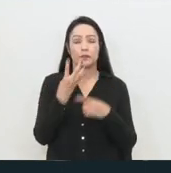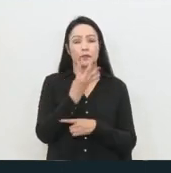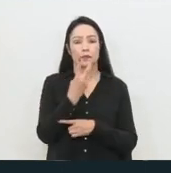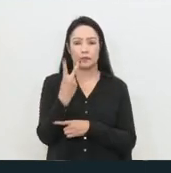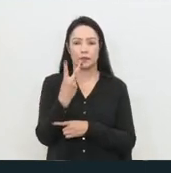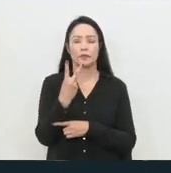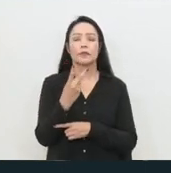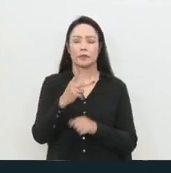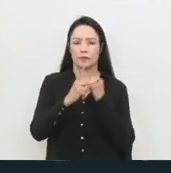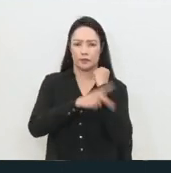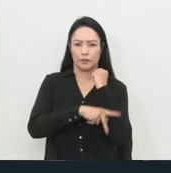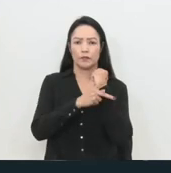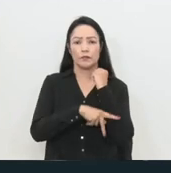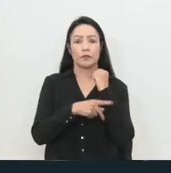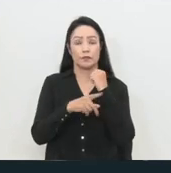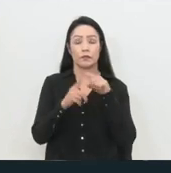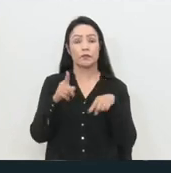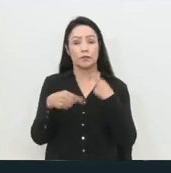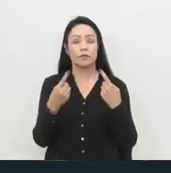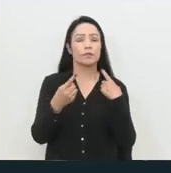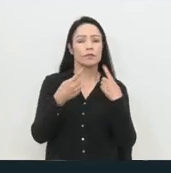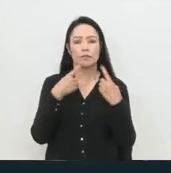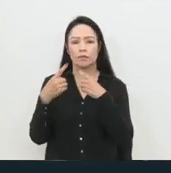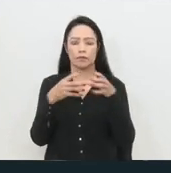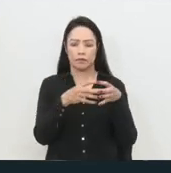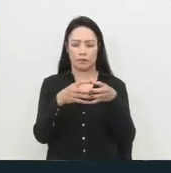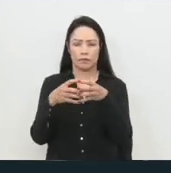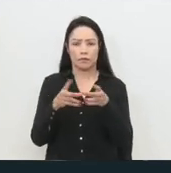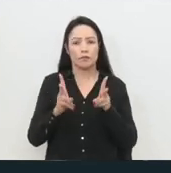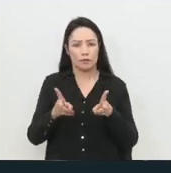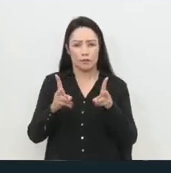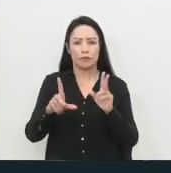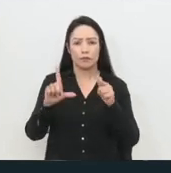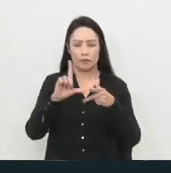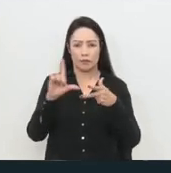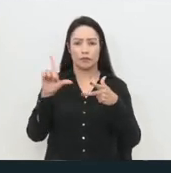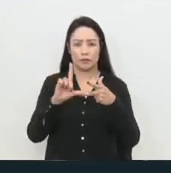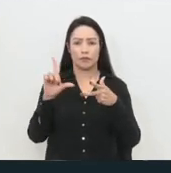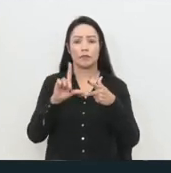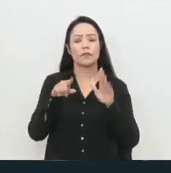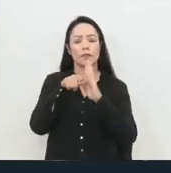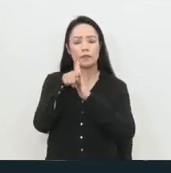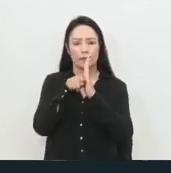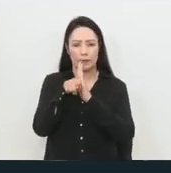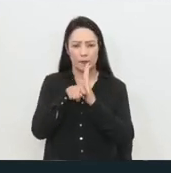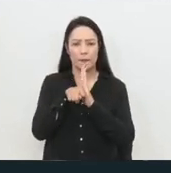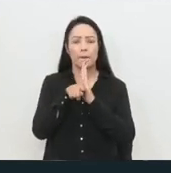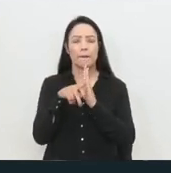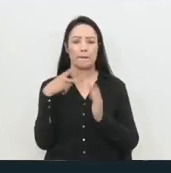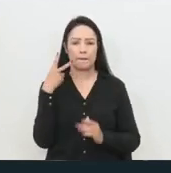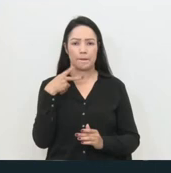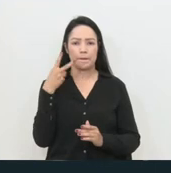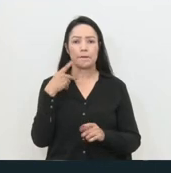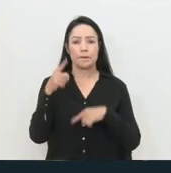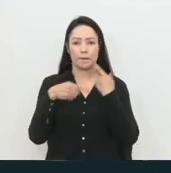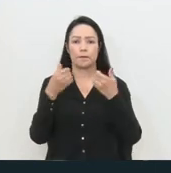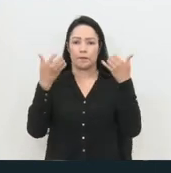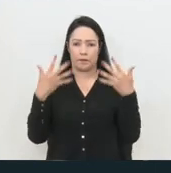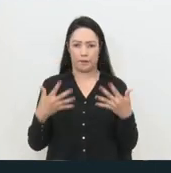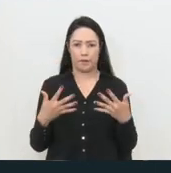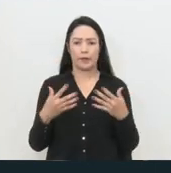projetos as comissões permanentes do Legislativo onde eles são analisados pelos vereadores e recebem pareceres